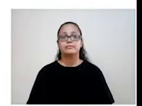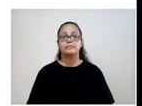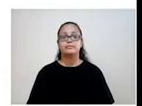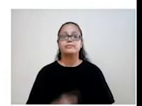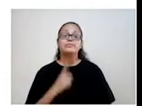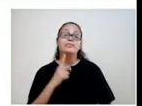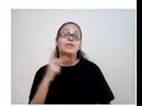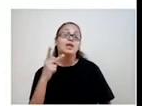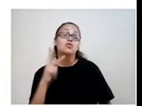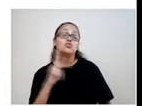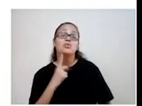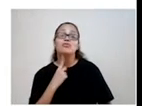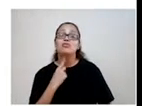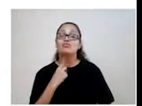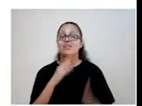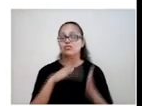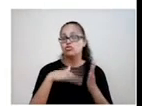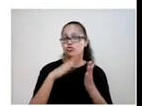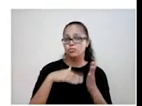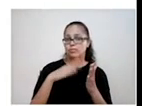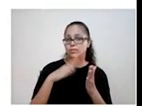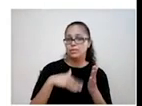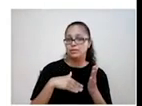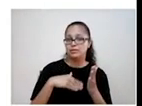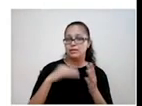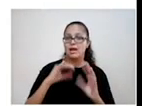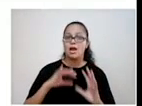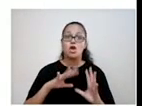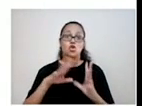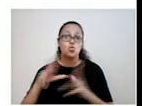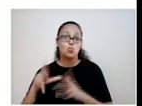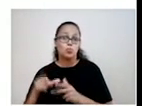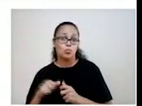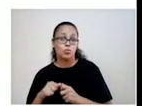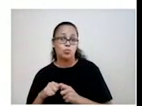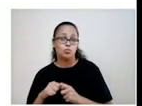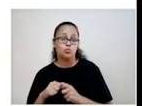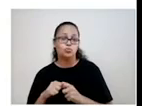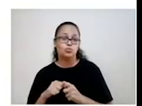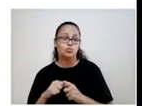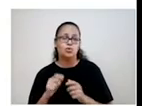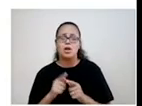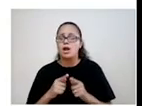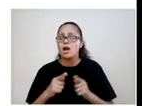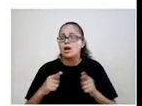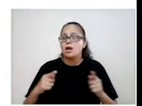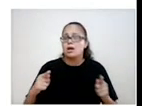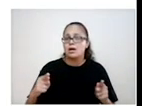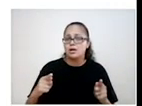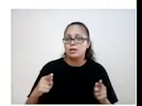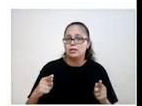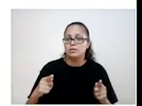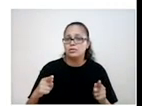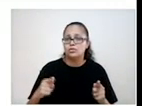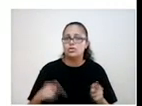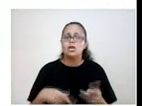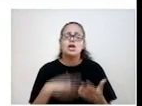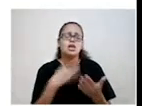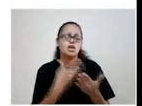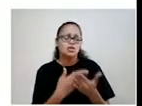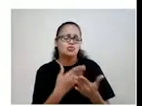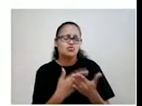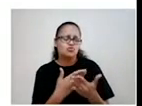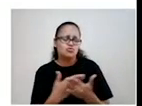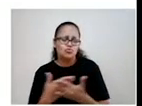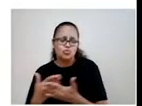vontade de pintar e explorar o mundo visível era tão grande que ele não hesitava em passar horas e horas estudando o voo